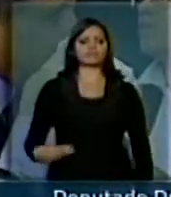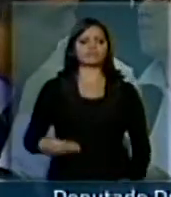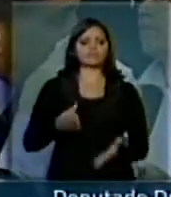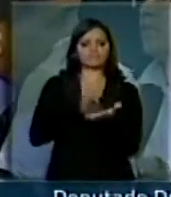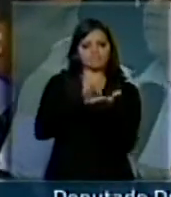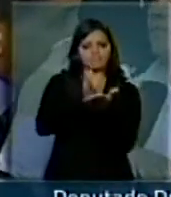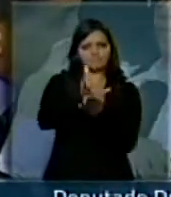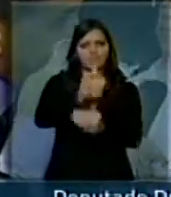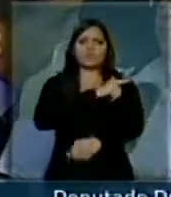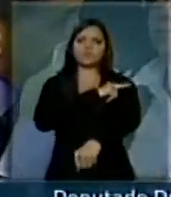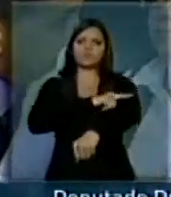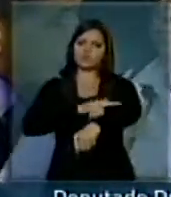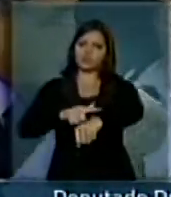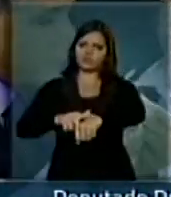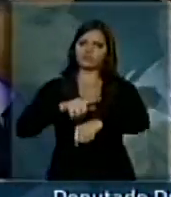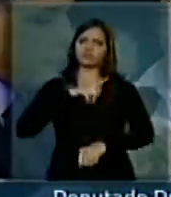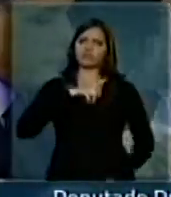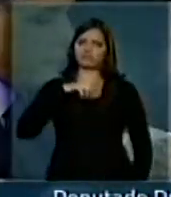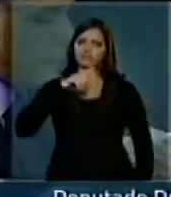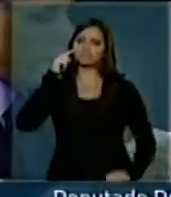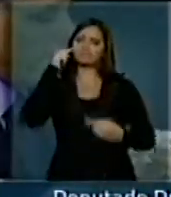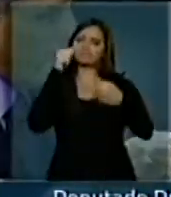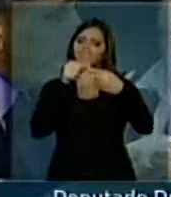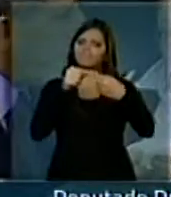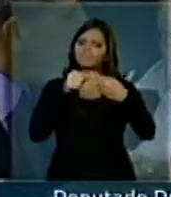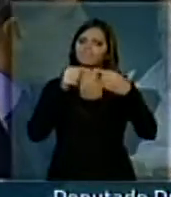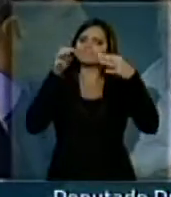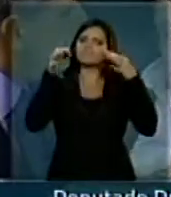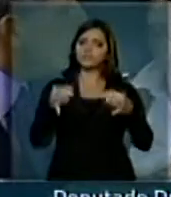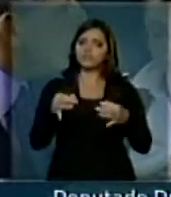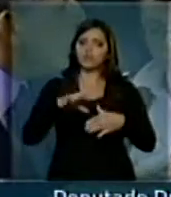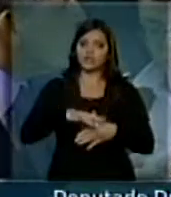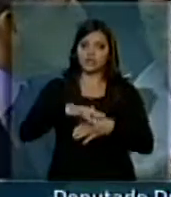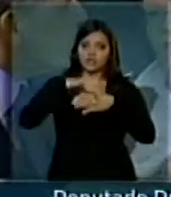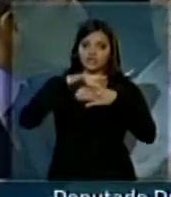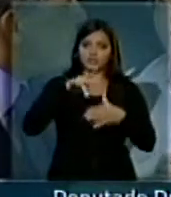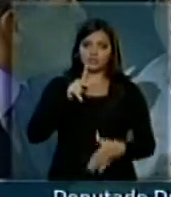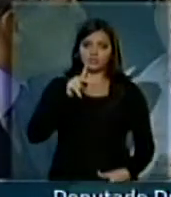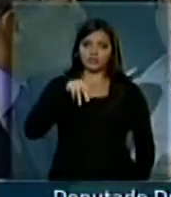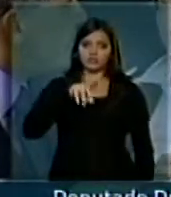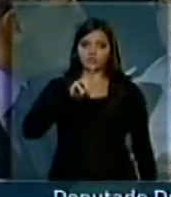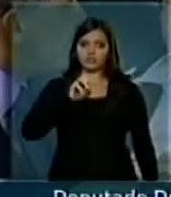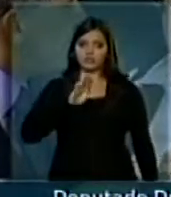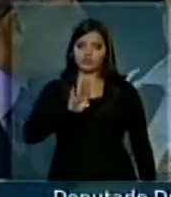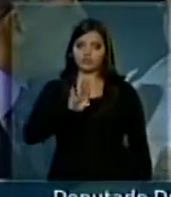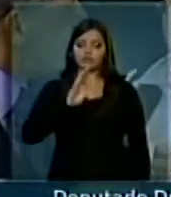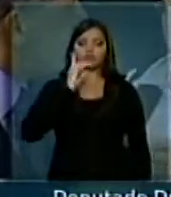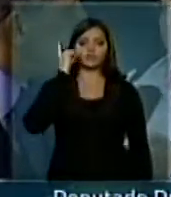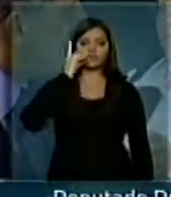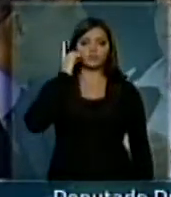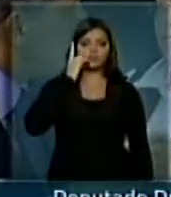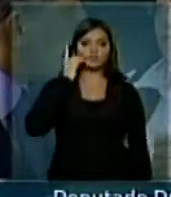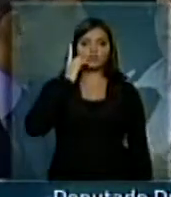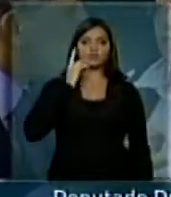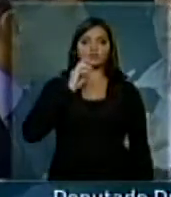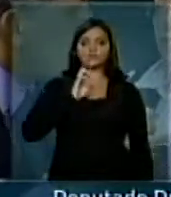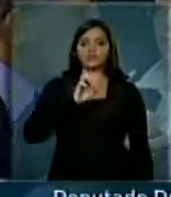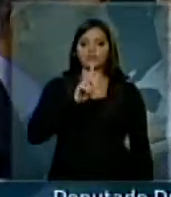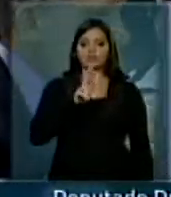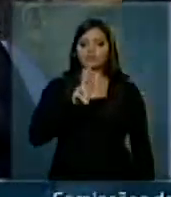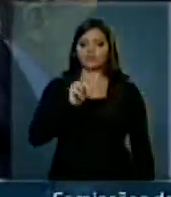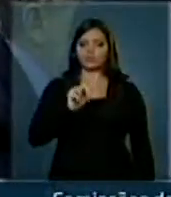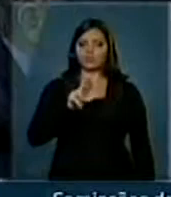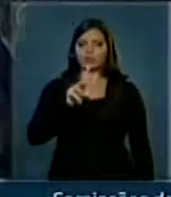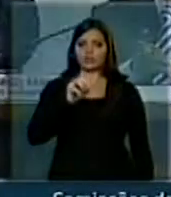disciplinada e cordata, o líder do PMDB, deputado Henrique Eduardo Alves, esteve ao